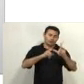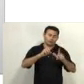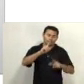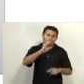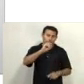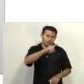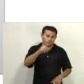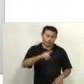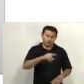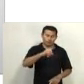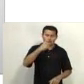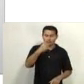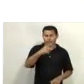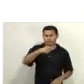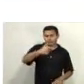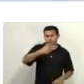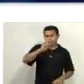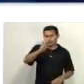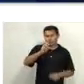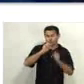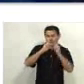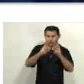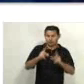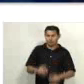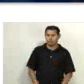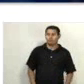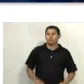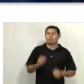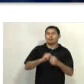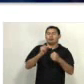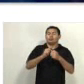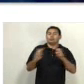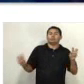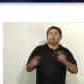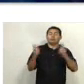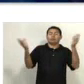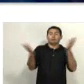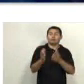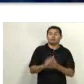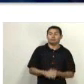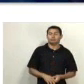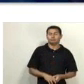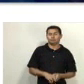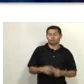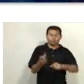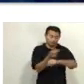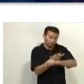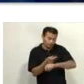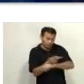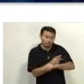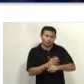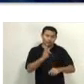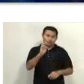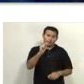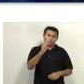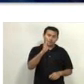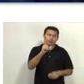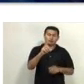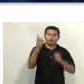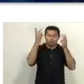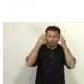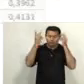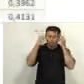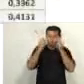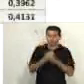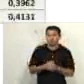z, 1,25. Ótimo. O que eu faço com esse valor agora? Busco lá na minha tabela normal